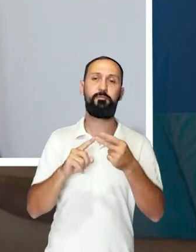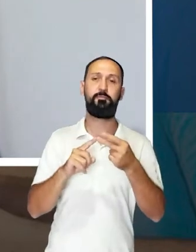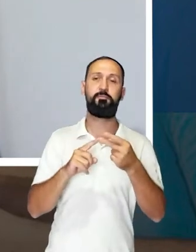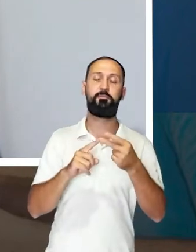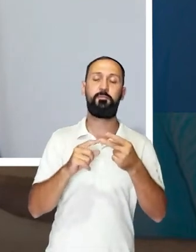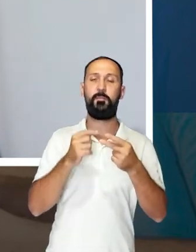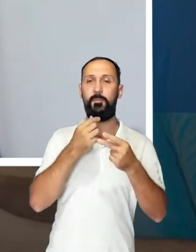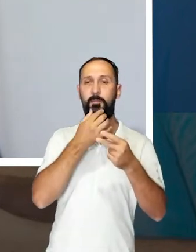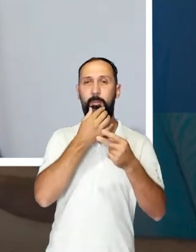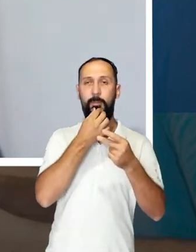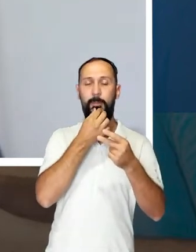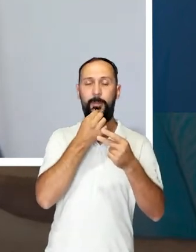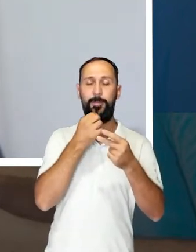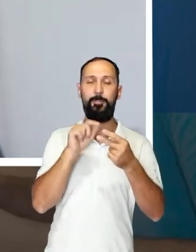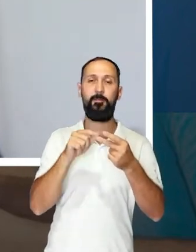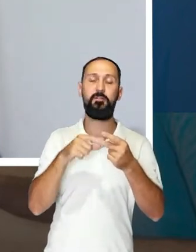for